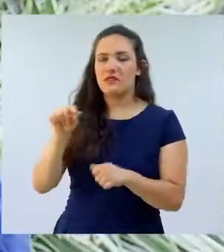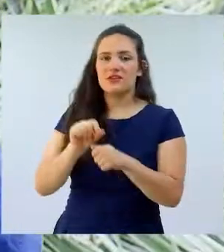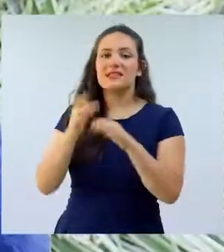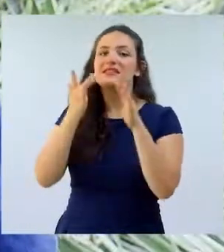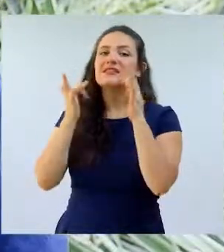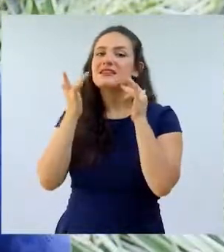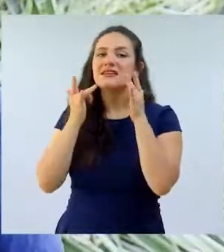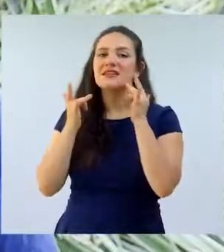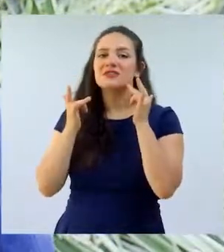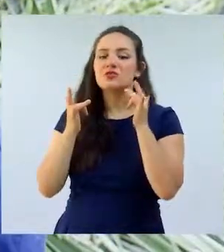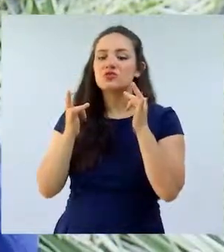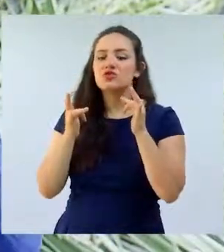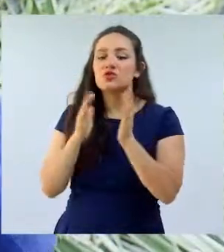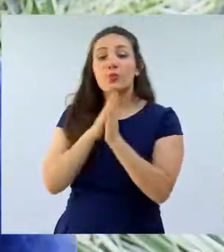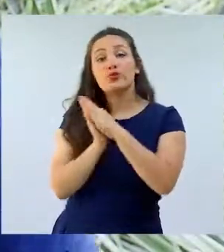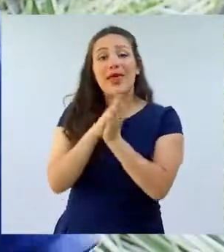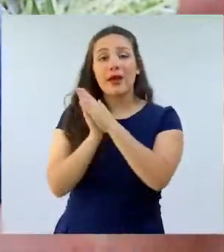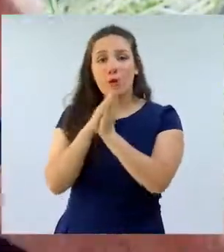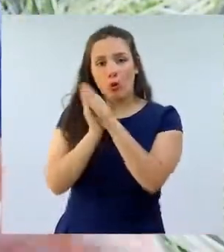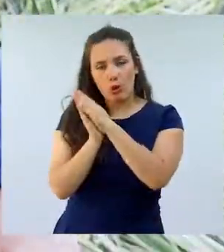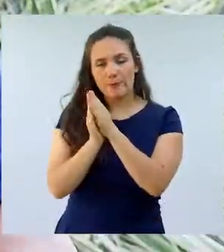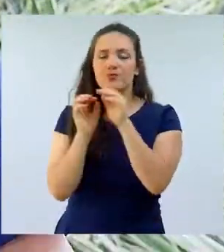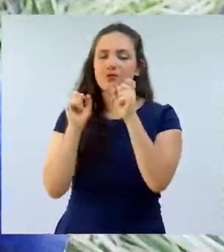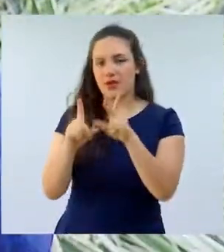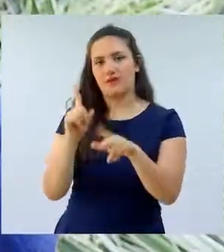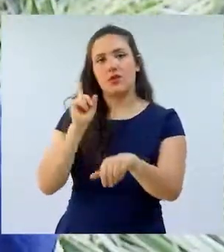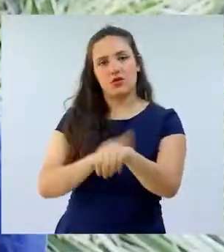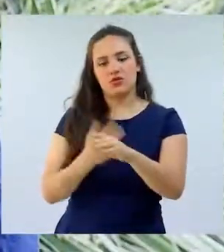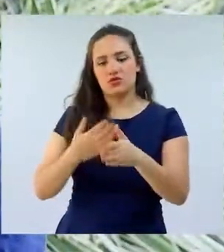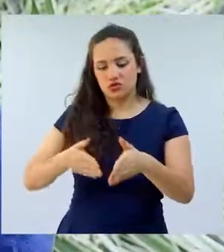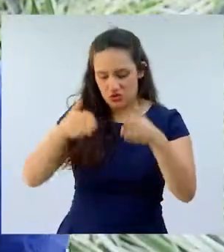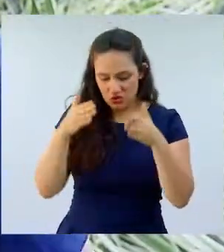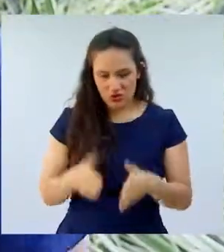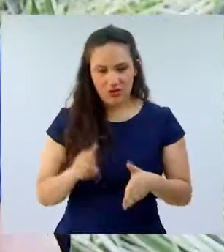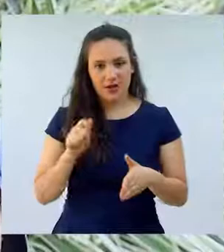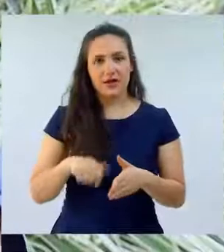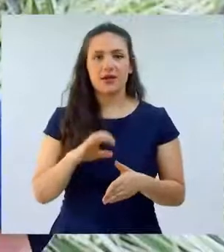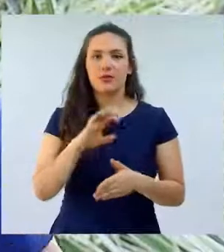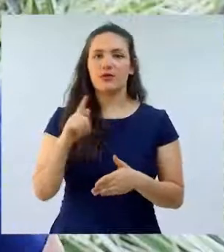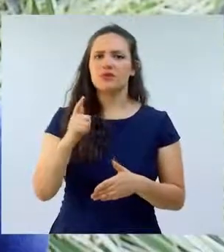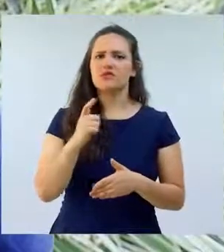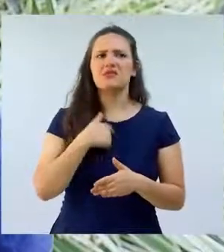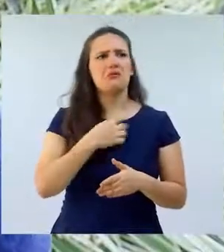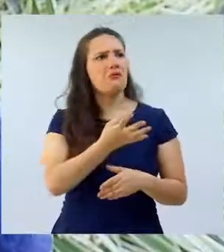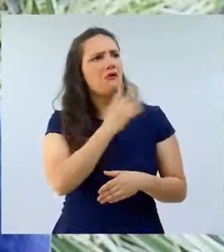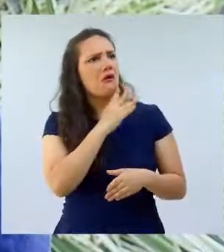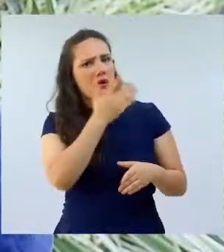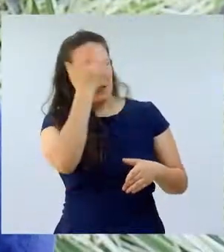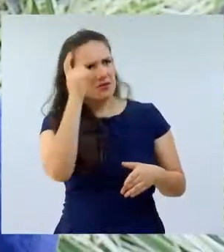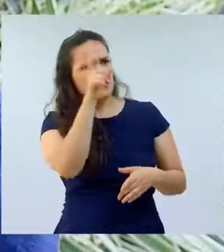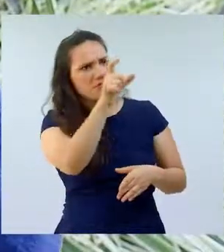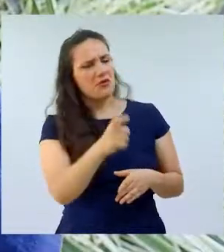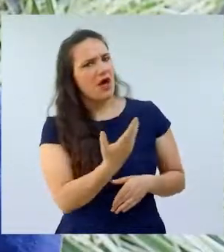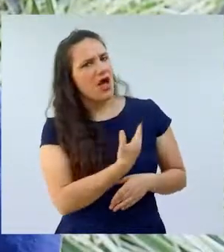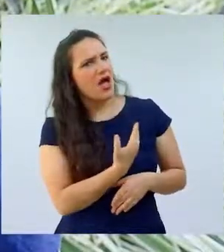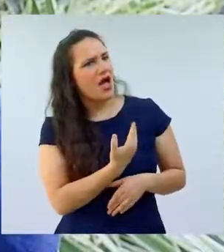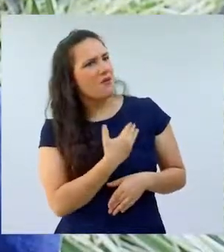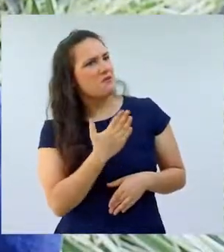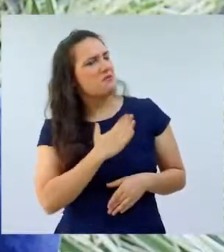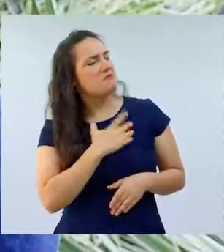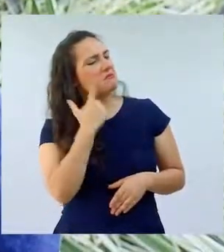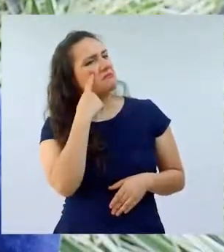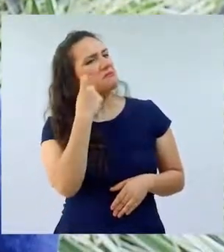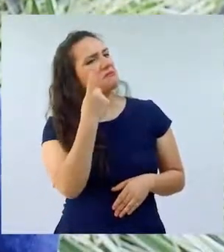apaixonei pra caramba pelo teatro de bonecos. Tanto que aí eu voltei para Campo Grande, cheguei aqui, conheci uma figura que foi muito interessante na minha vida, assim, como amigo,